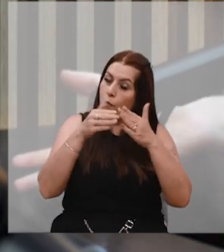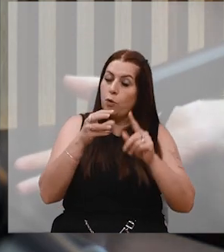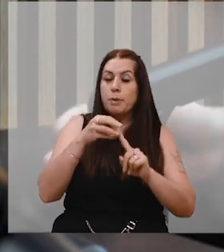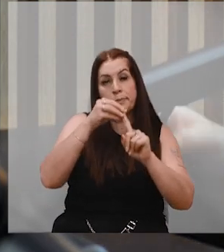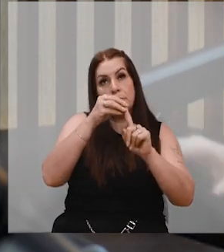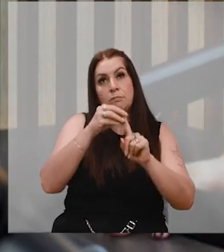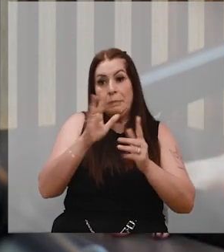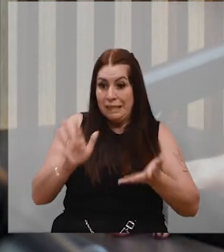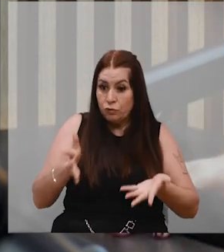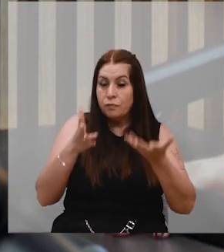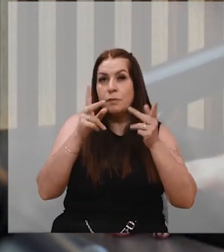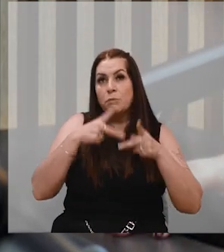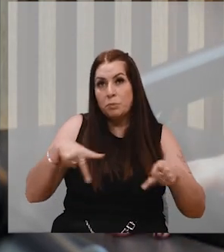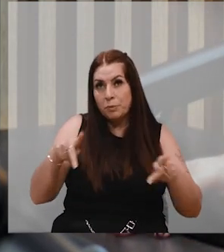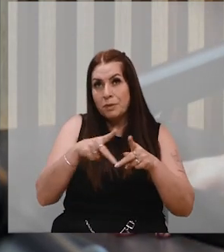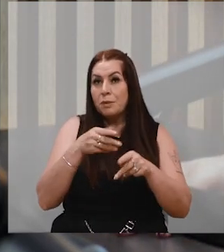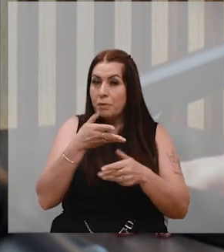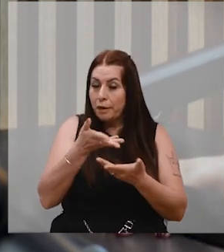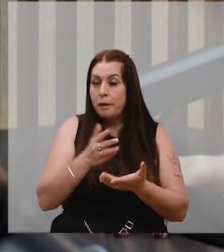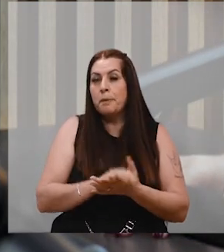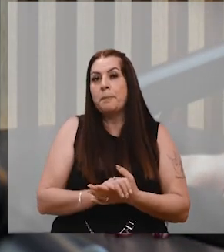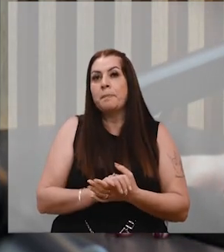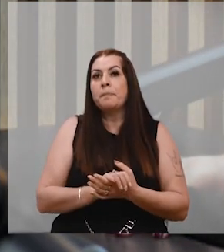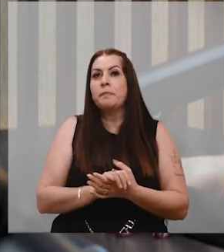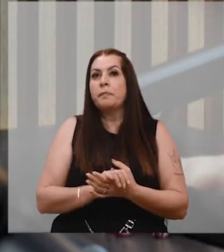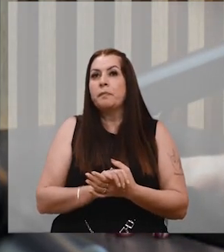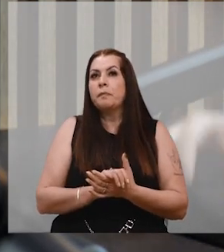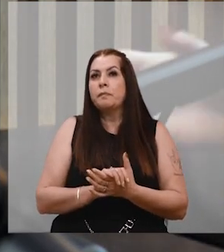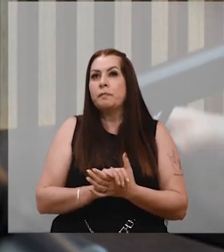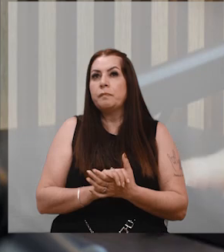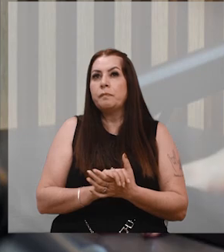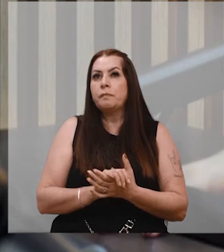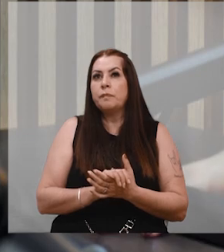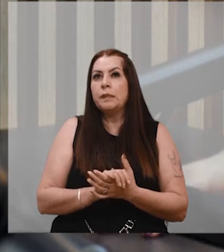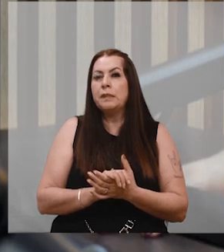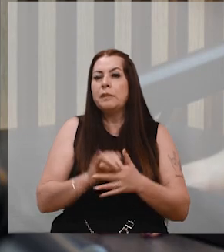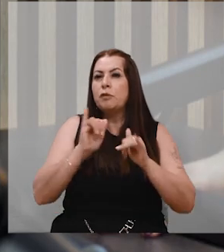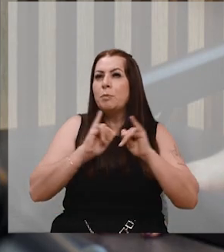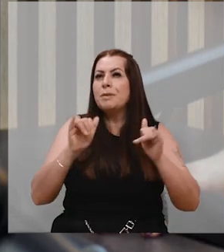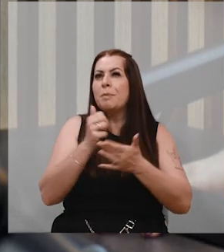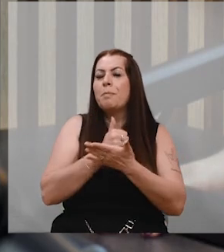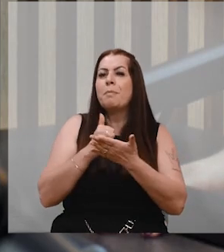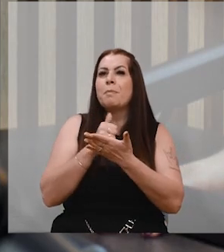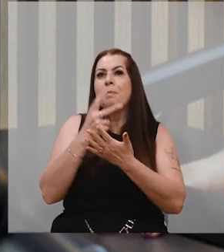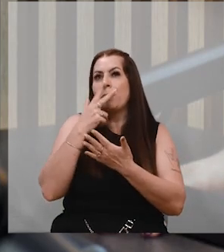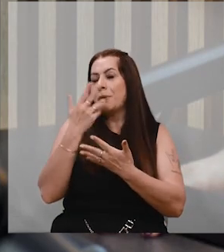acaba incentivando a população aí. Então,